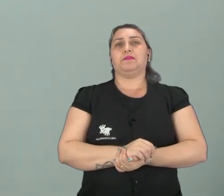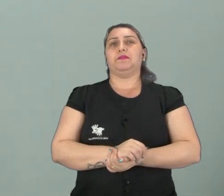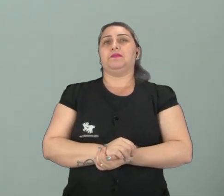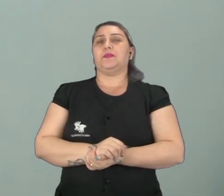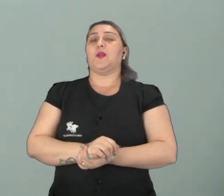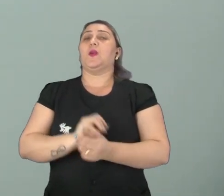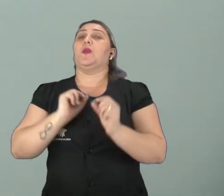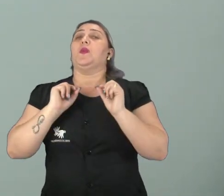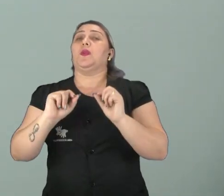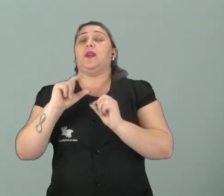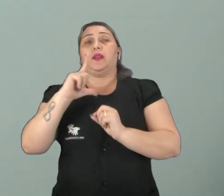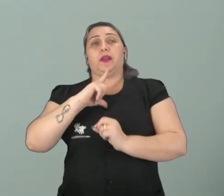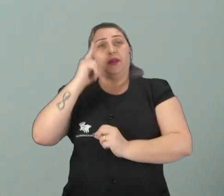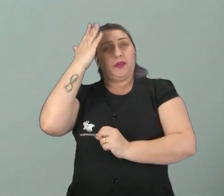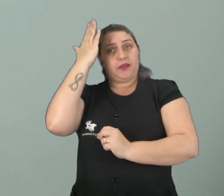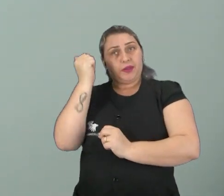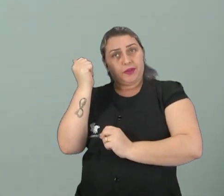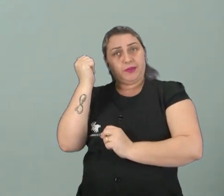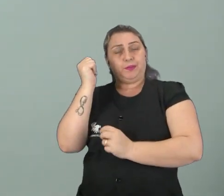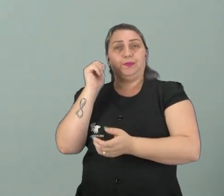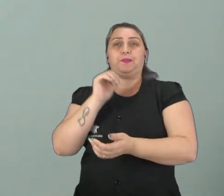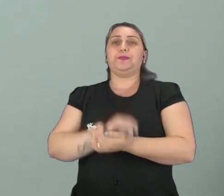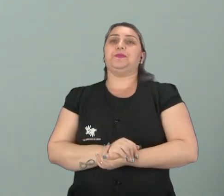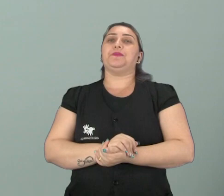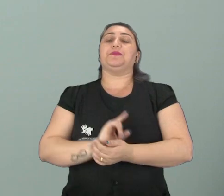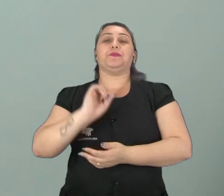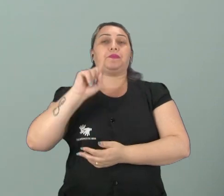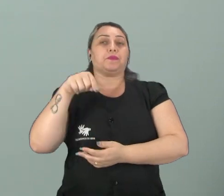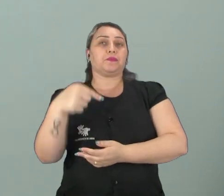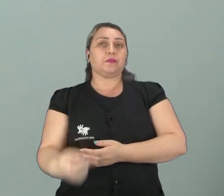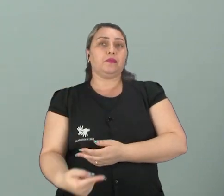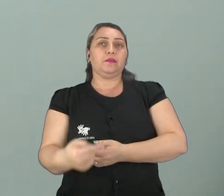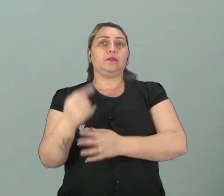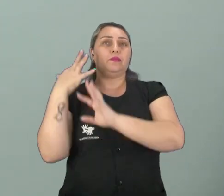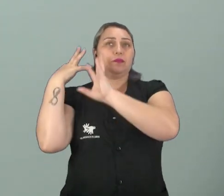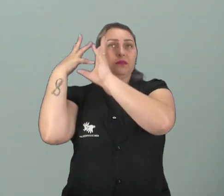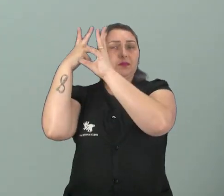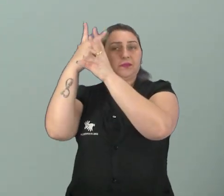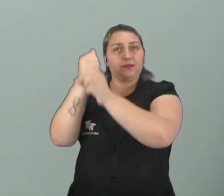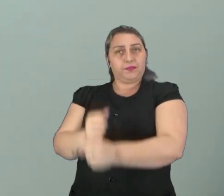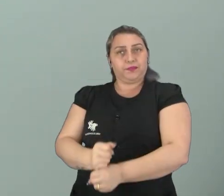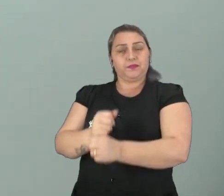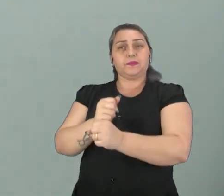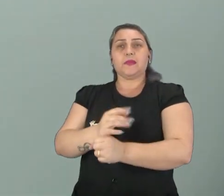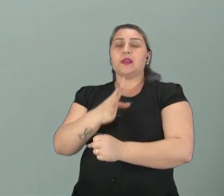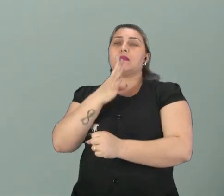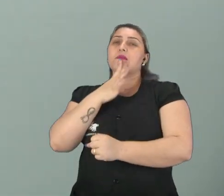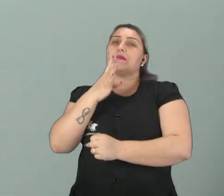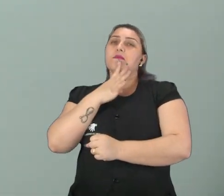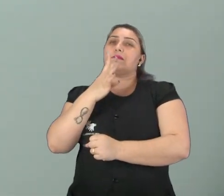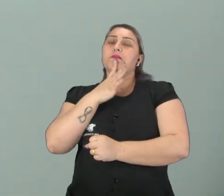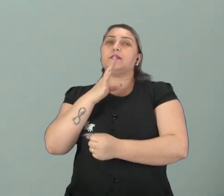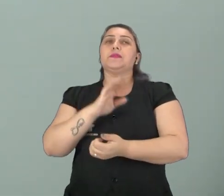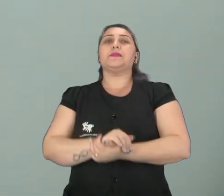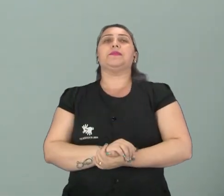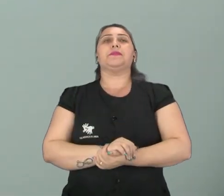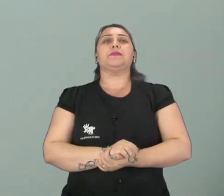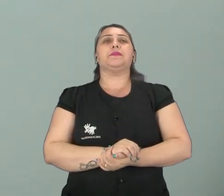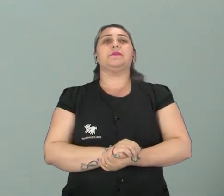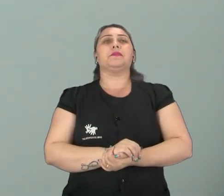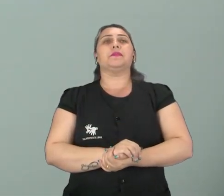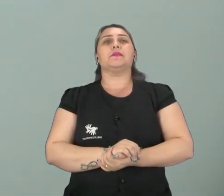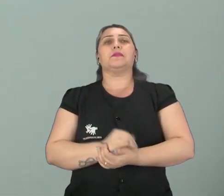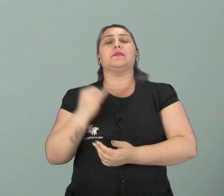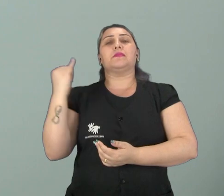E o que a gente tem que saber, afinal das contas, depois de revisar tudo isso, né, depois de conhecer um pouquinho sobre tudo isso? Que